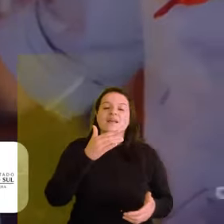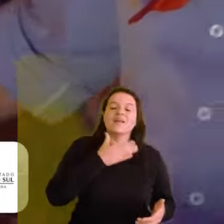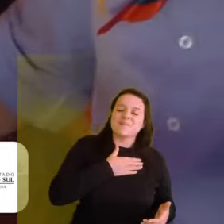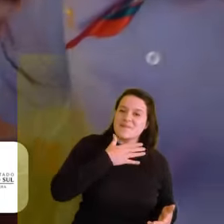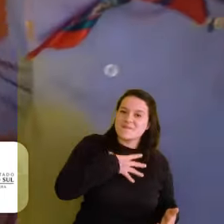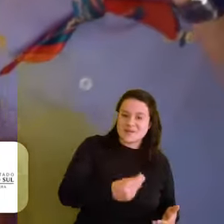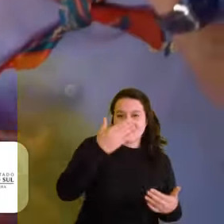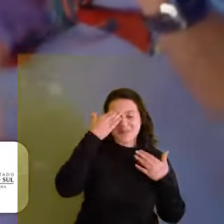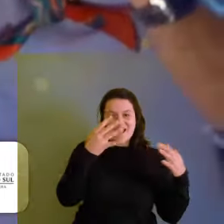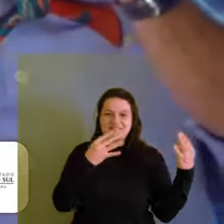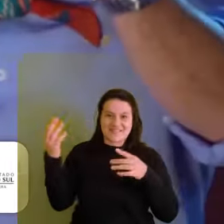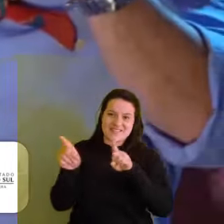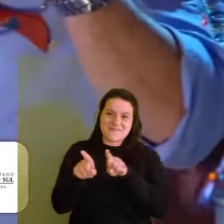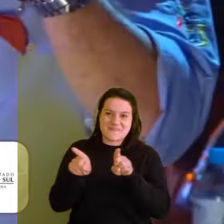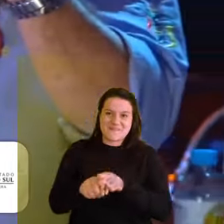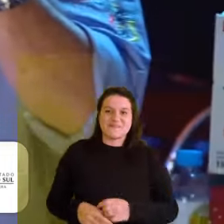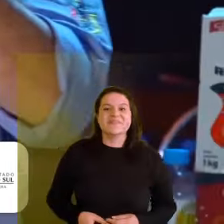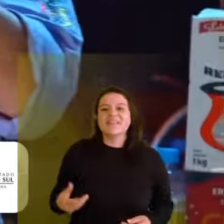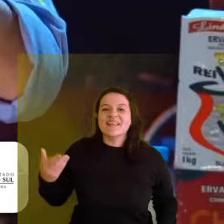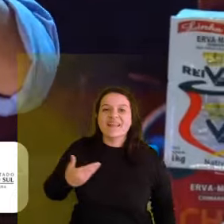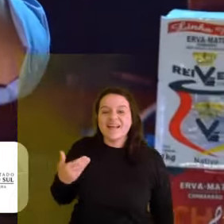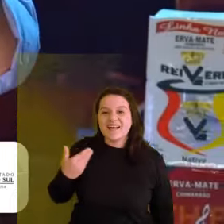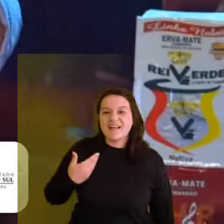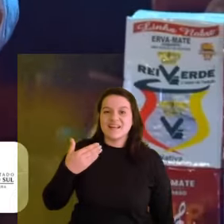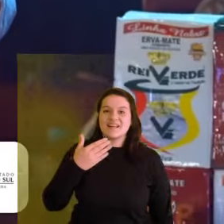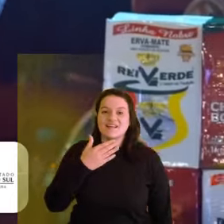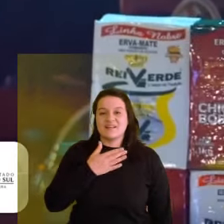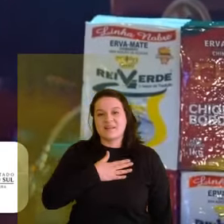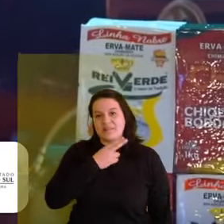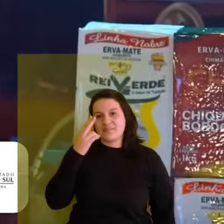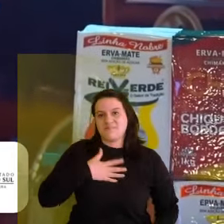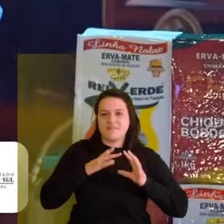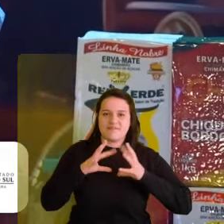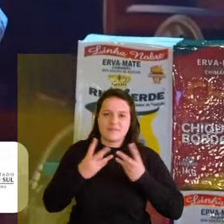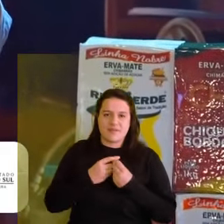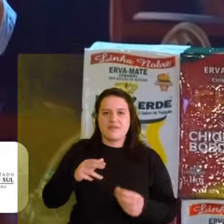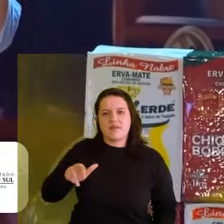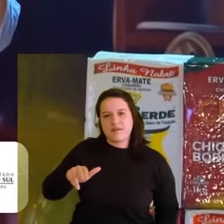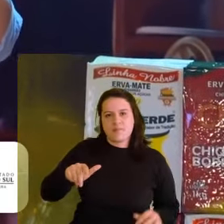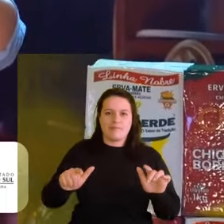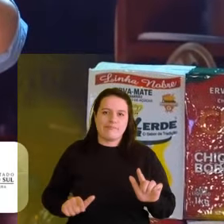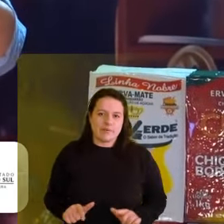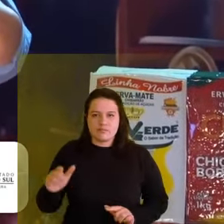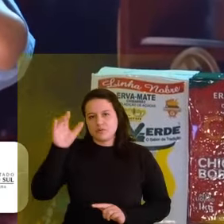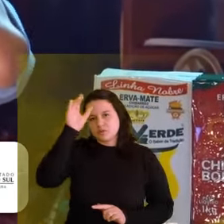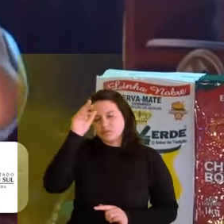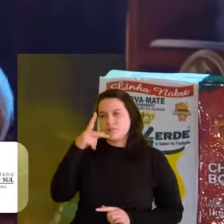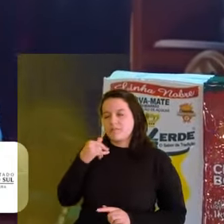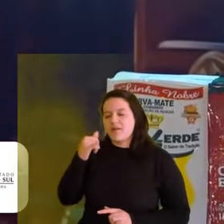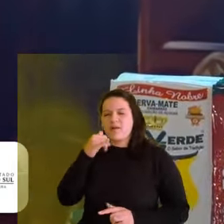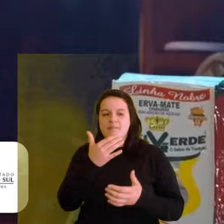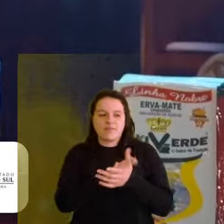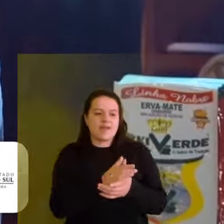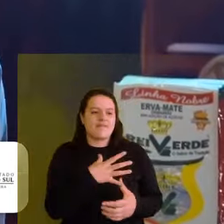meus amigos, também meu nome, a todos as minhas familiares, irmãos, primos, tios, pais, esposa, filhos, meu muito obrigado. E